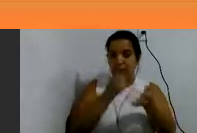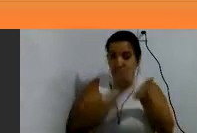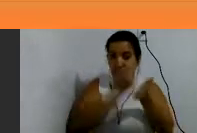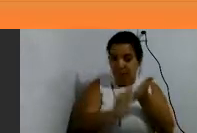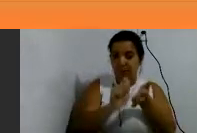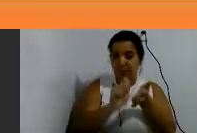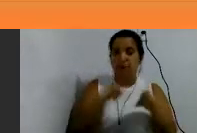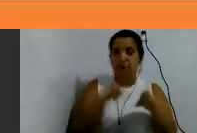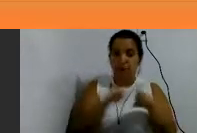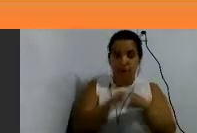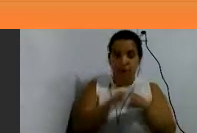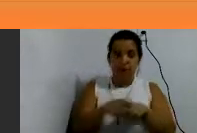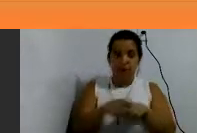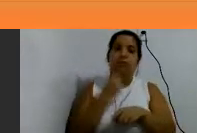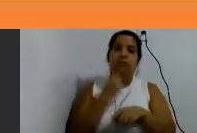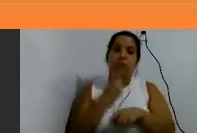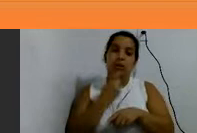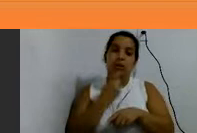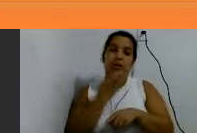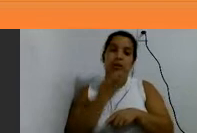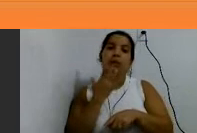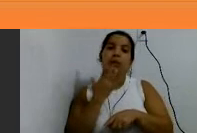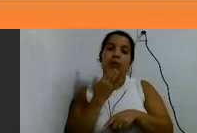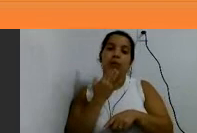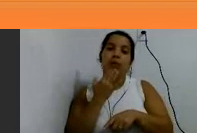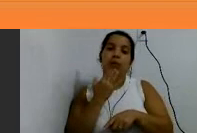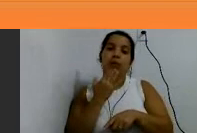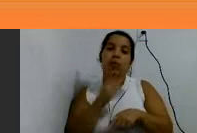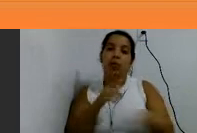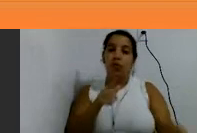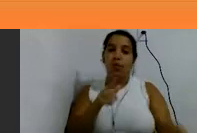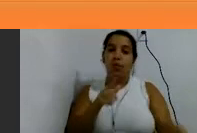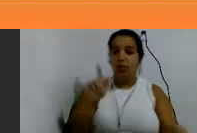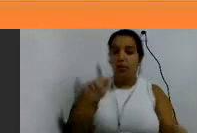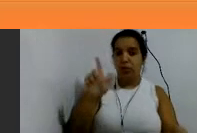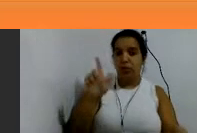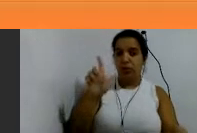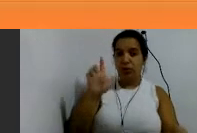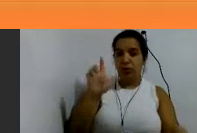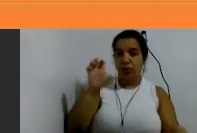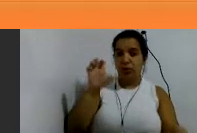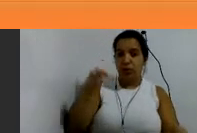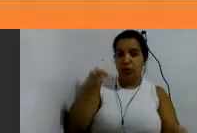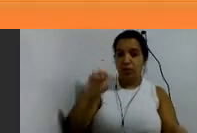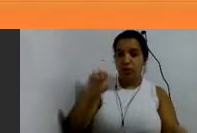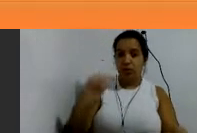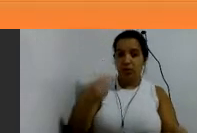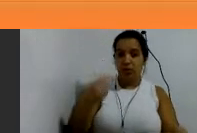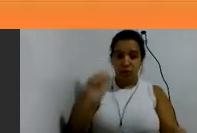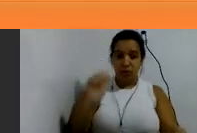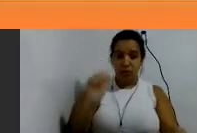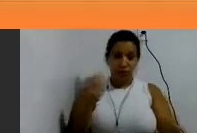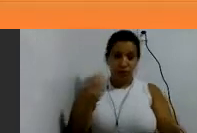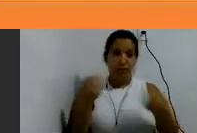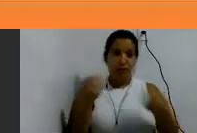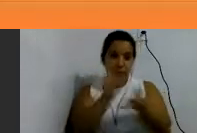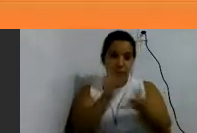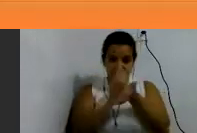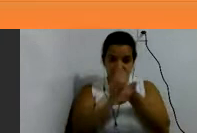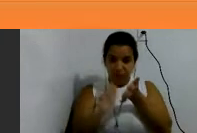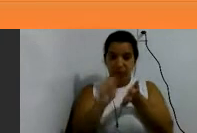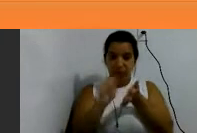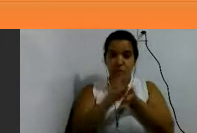a gente pode corar esse esfregaço com Giemsa, então, a gente pode fazer um esfregaço que a gente